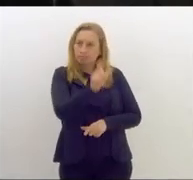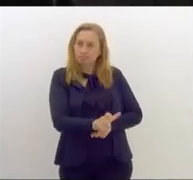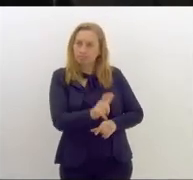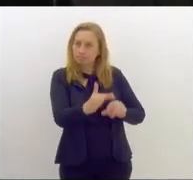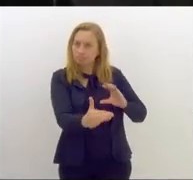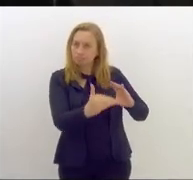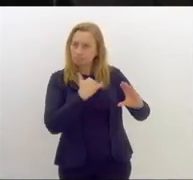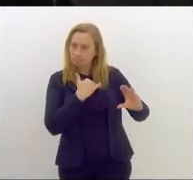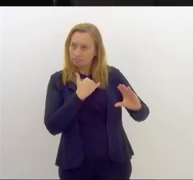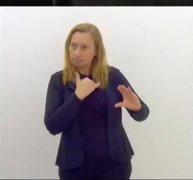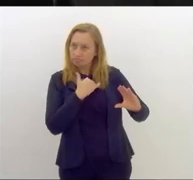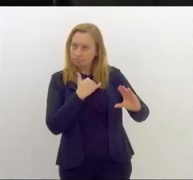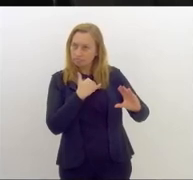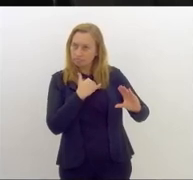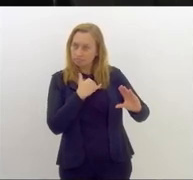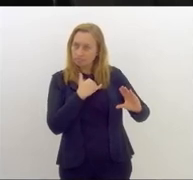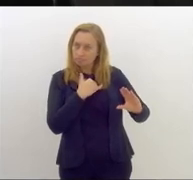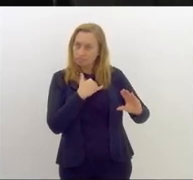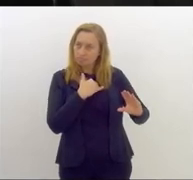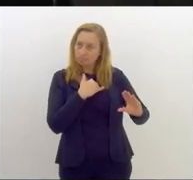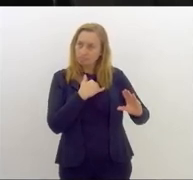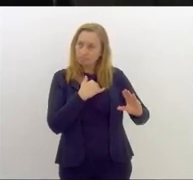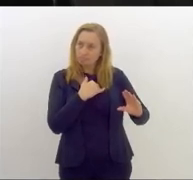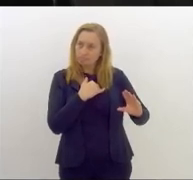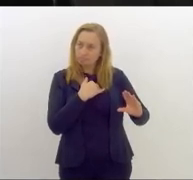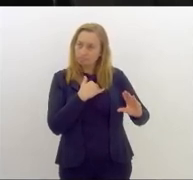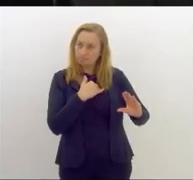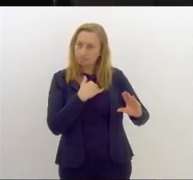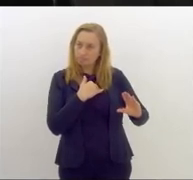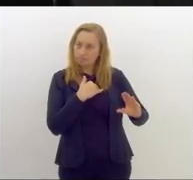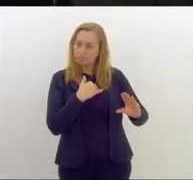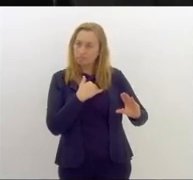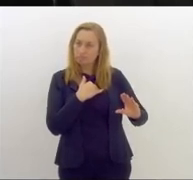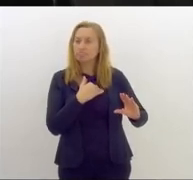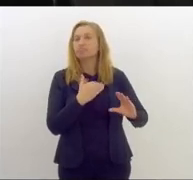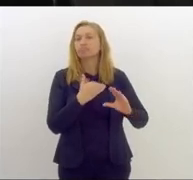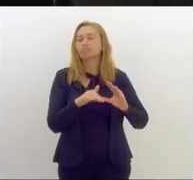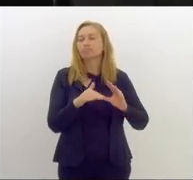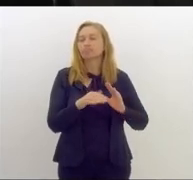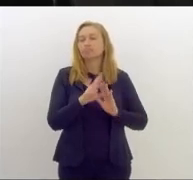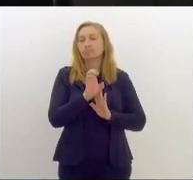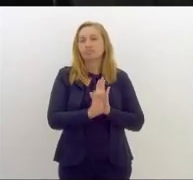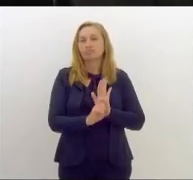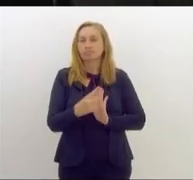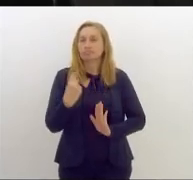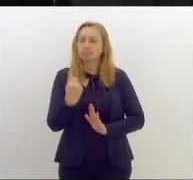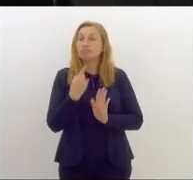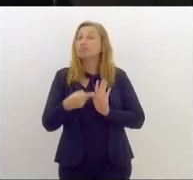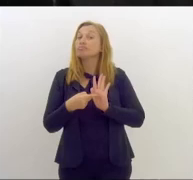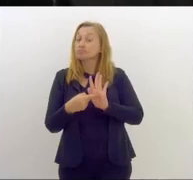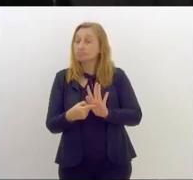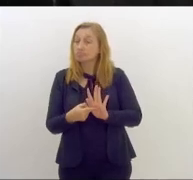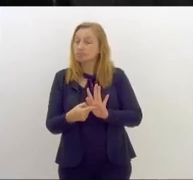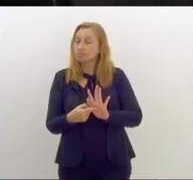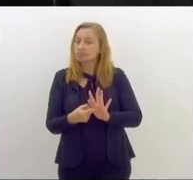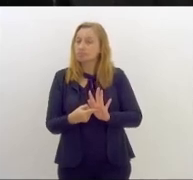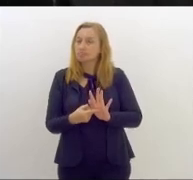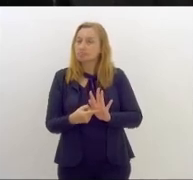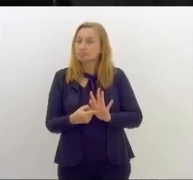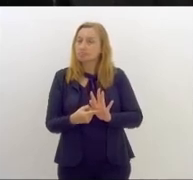me mandou eu reproduzir encaminhando a emenda constitucional Nossa mostrando que